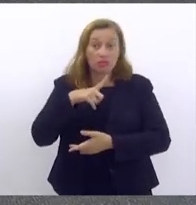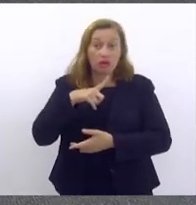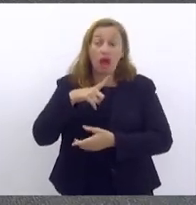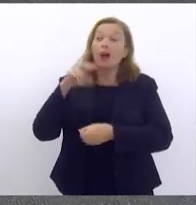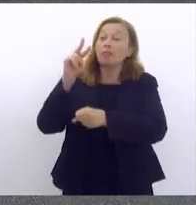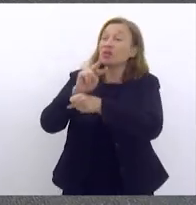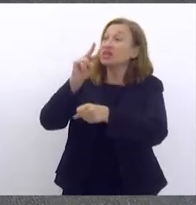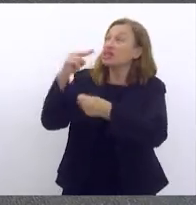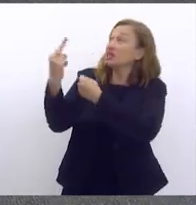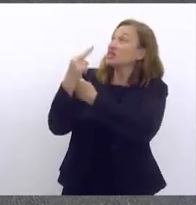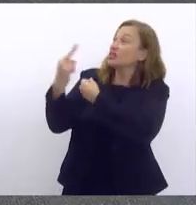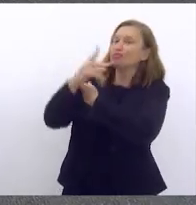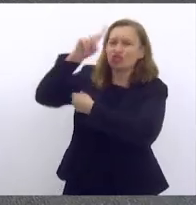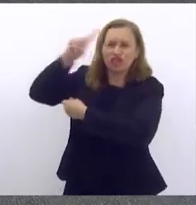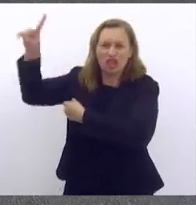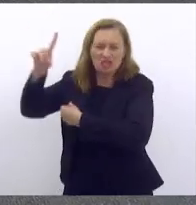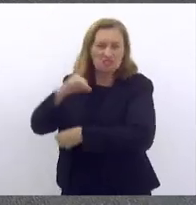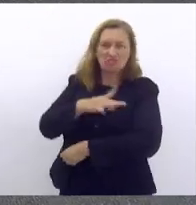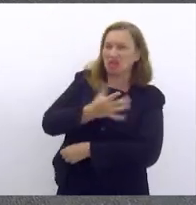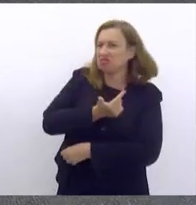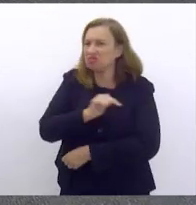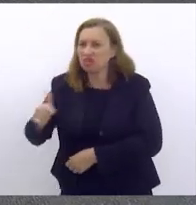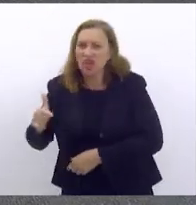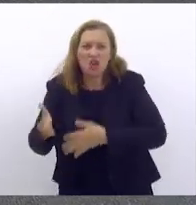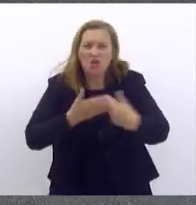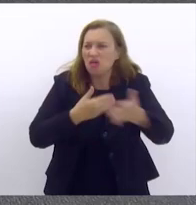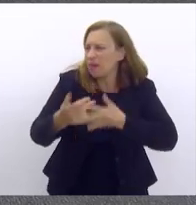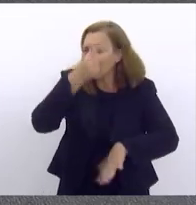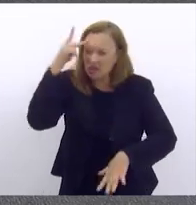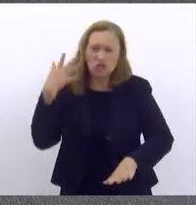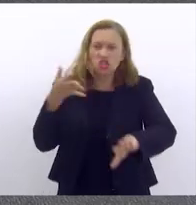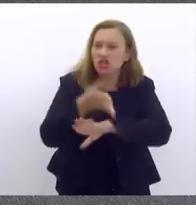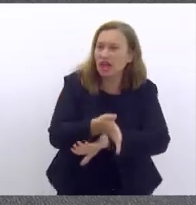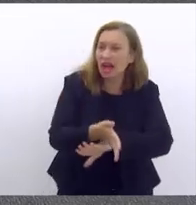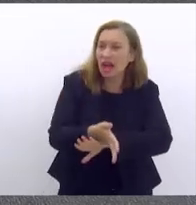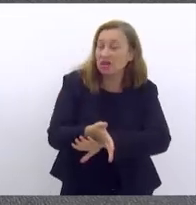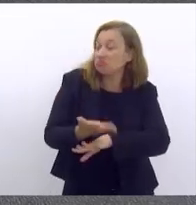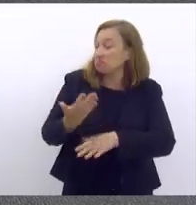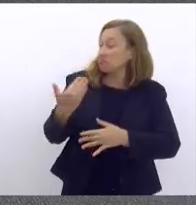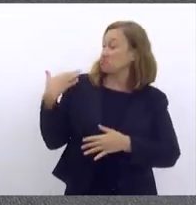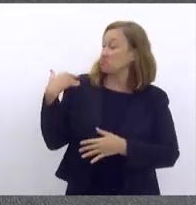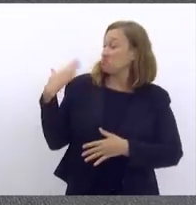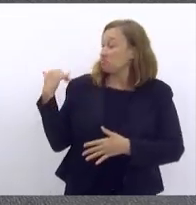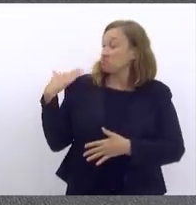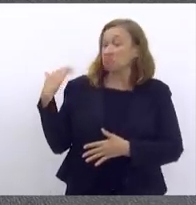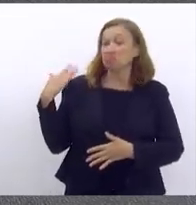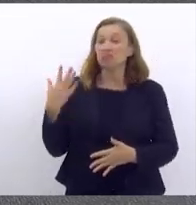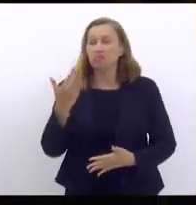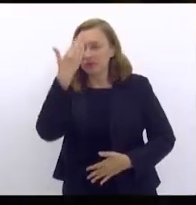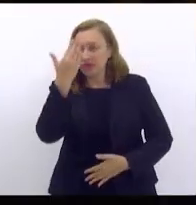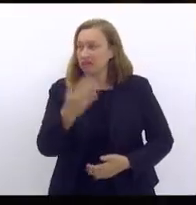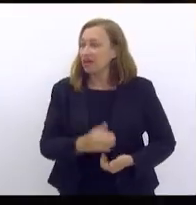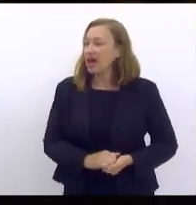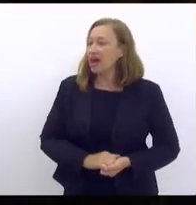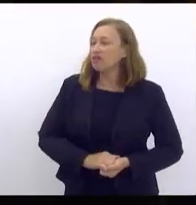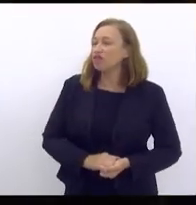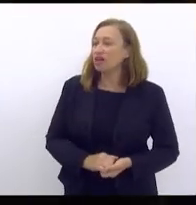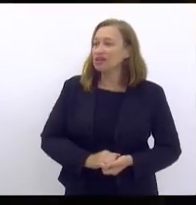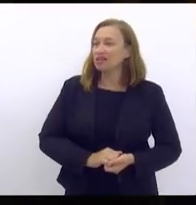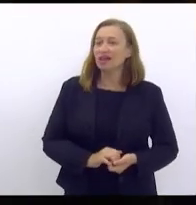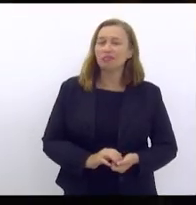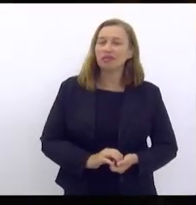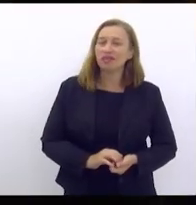maior proteção. E pode vir quente que a gente está fervendo, irmão. Pau que dá em Chico, dá em Francisco. Muito obrigado. Deputado